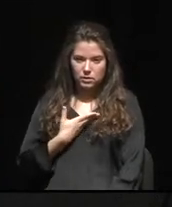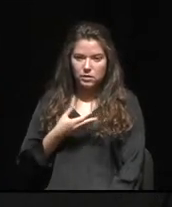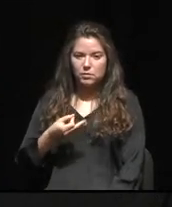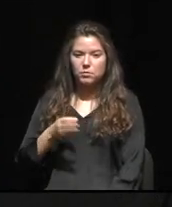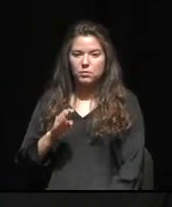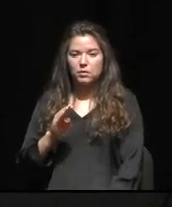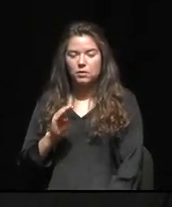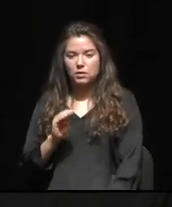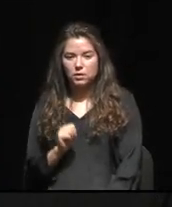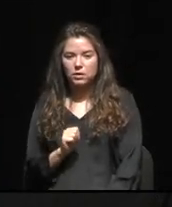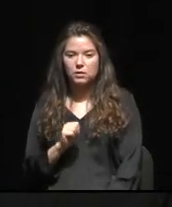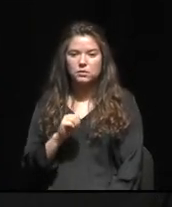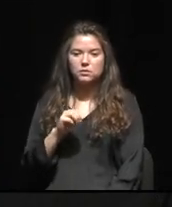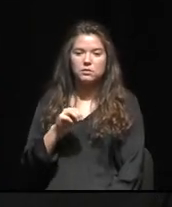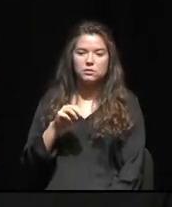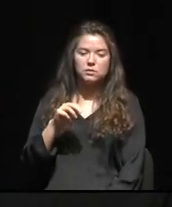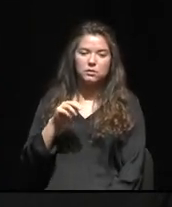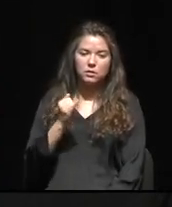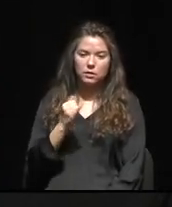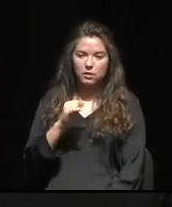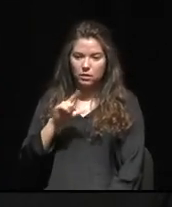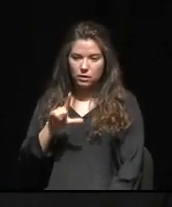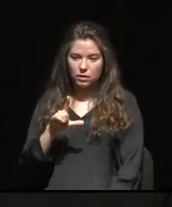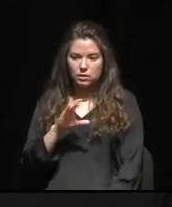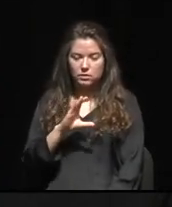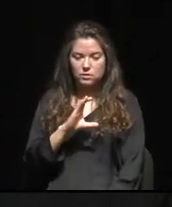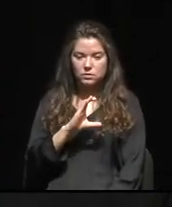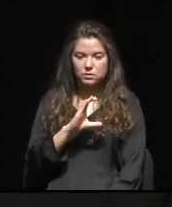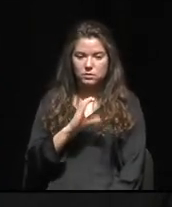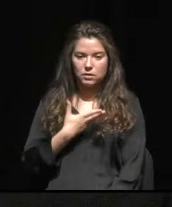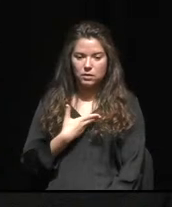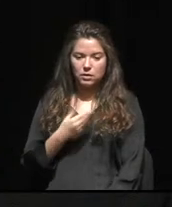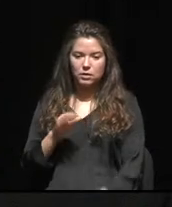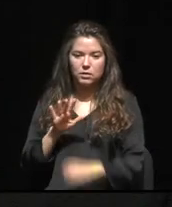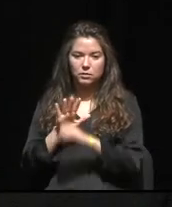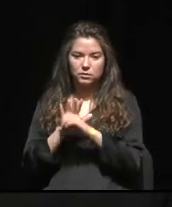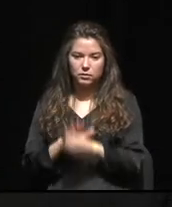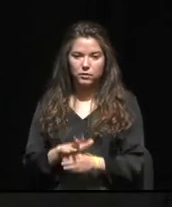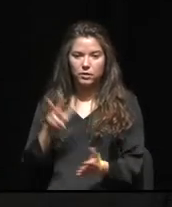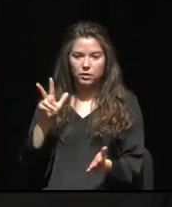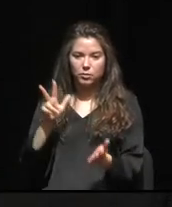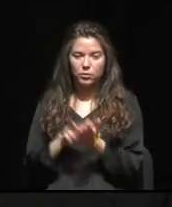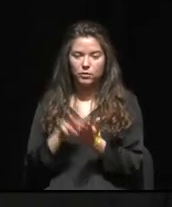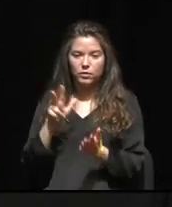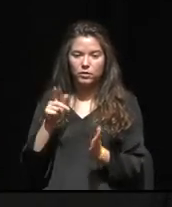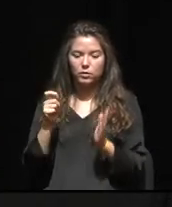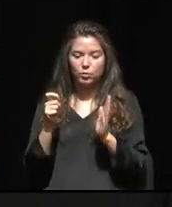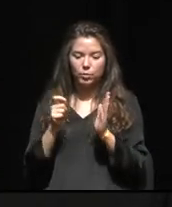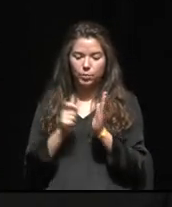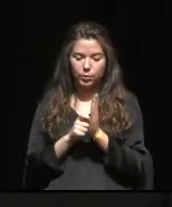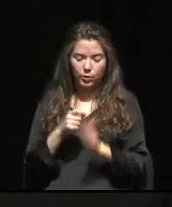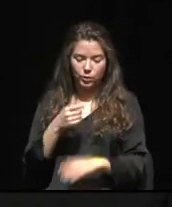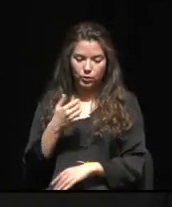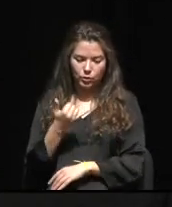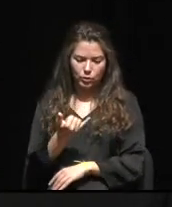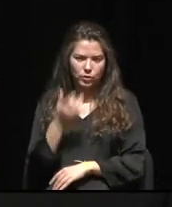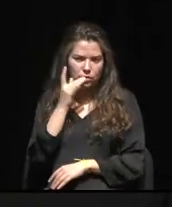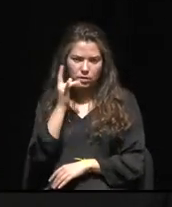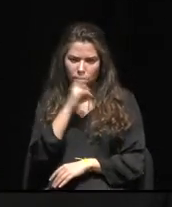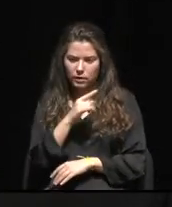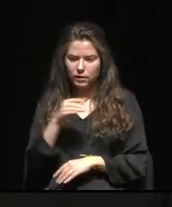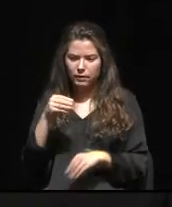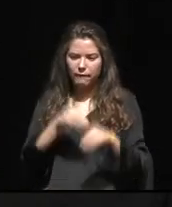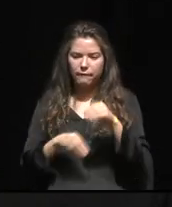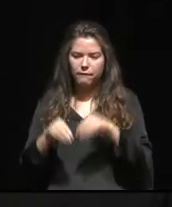iniciativa Liberal mpt CDs ea foi aprovado ponto dois quem Vota